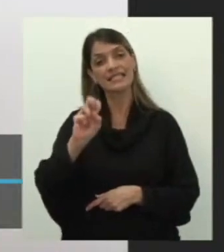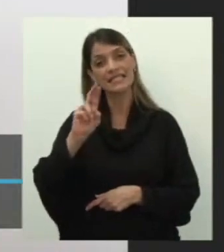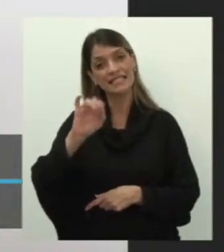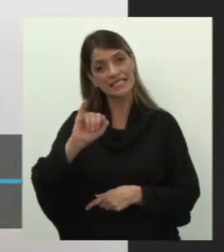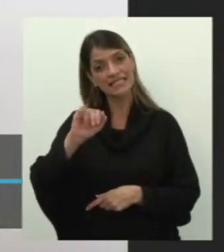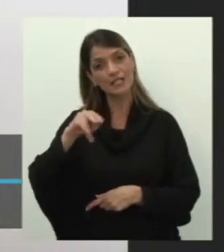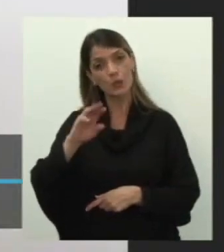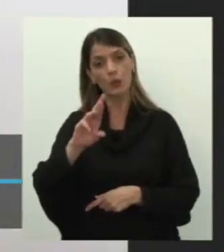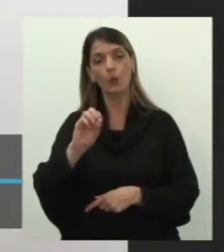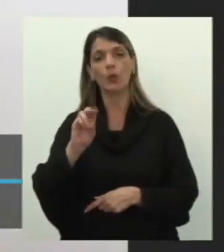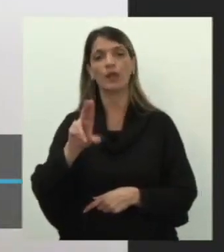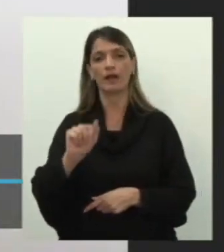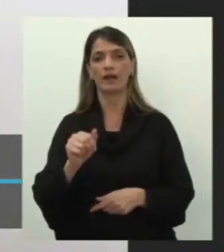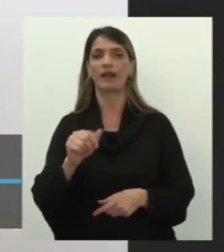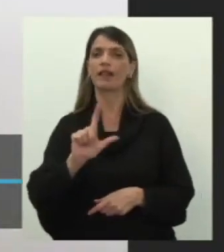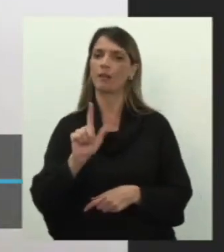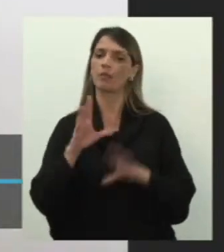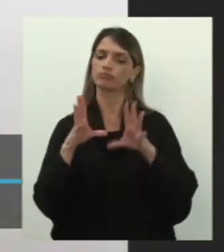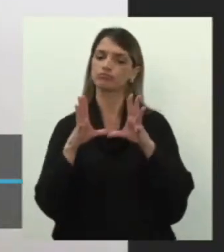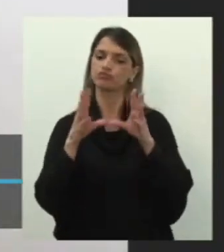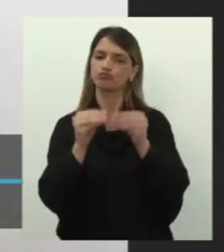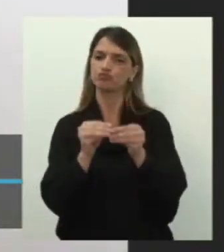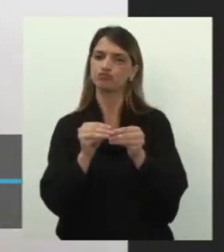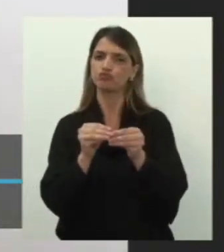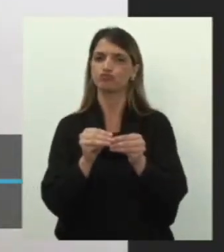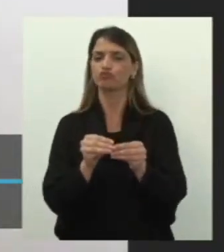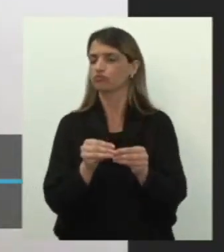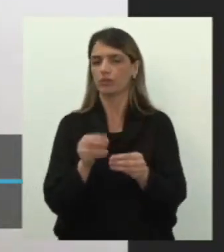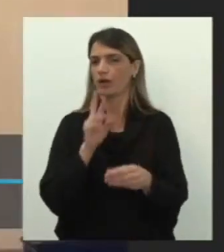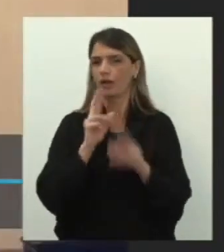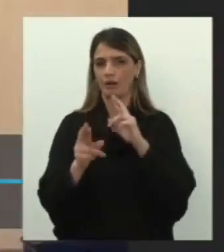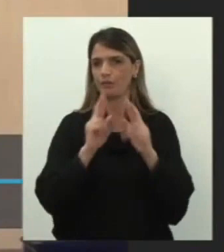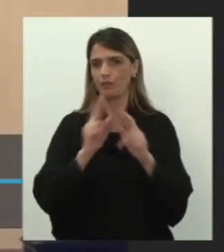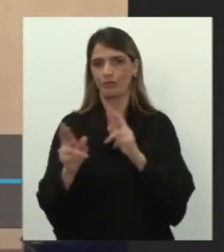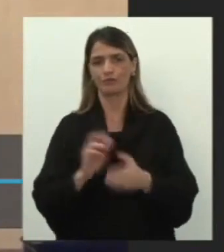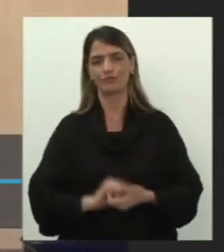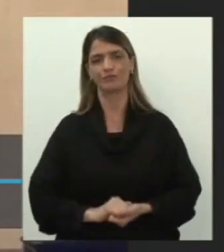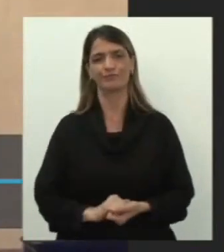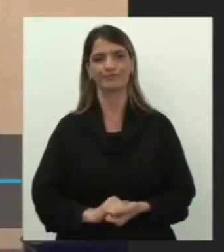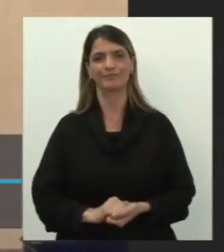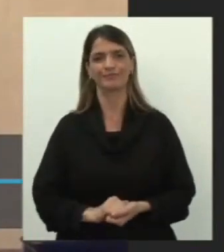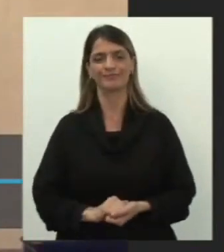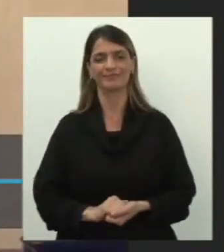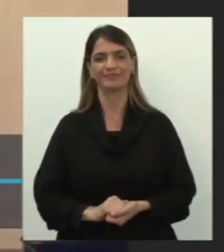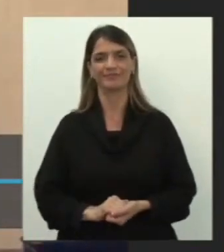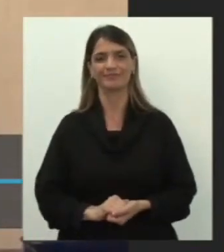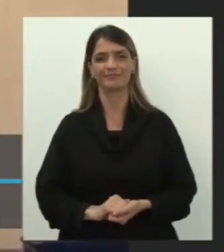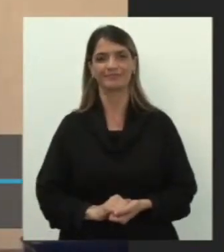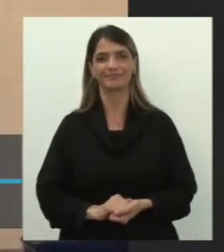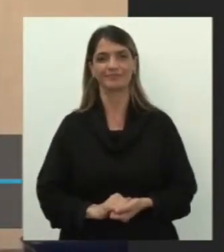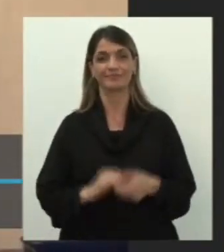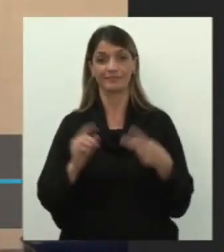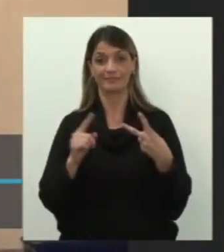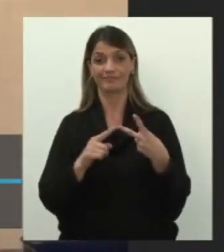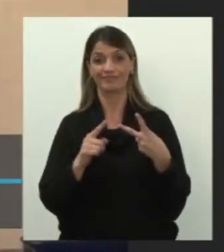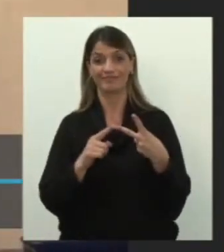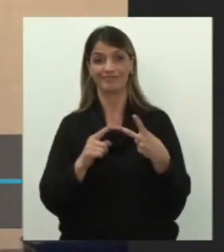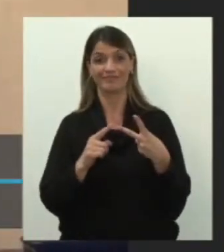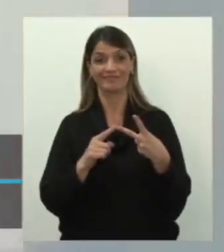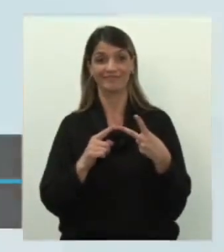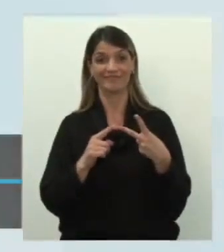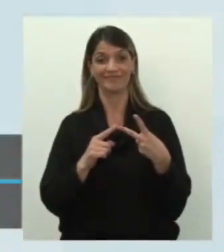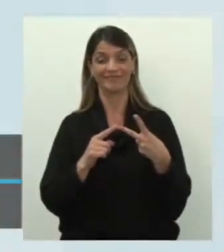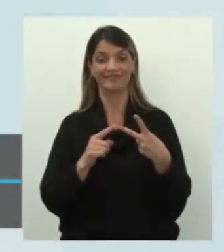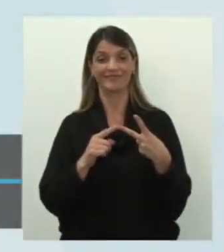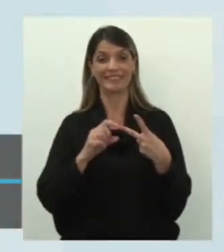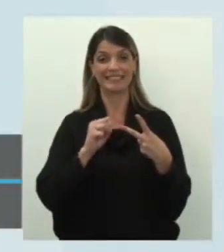Depois a gente socializa tudo. Tudo certo. bem? Tudo bem. Então vamos para a segunda pergunta, então, né? Nós respondemos